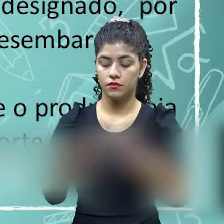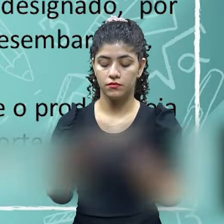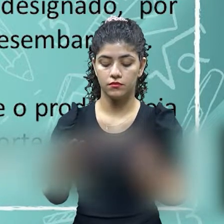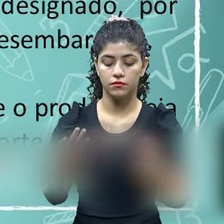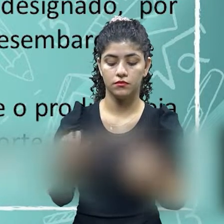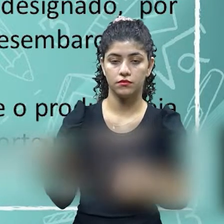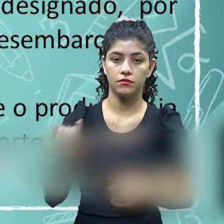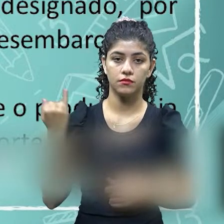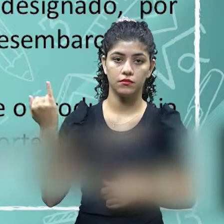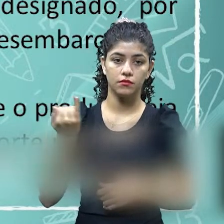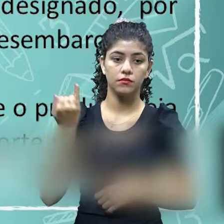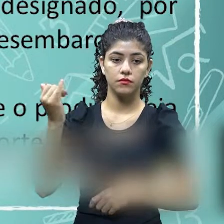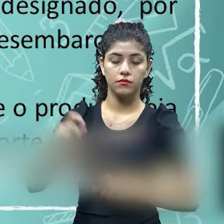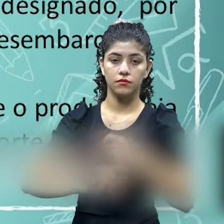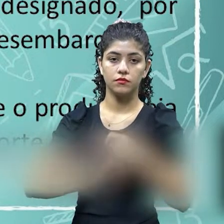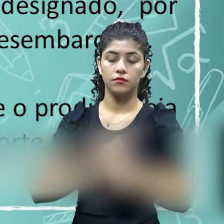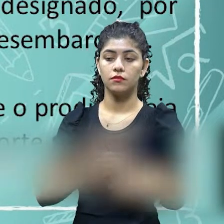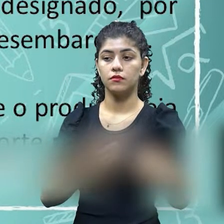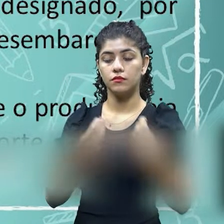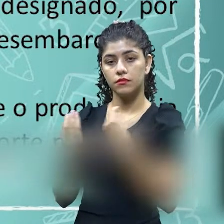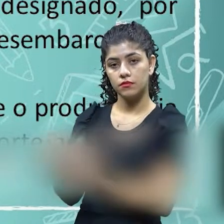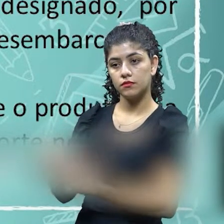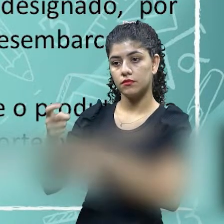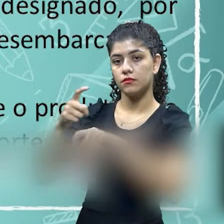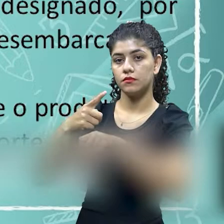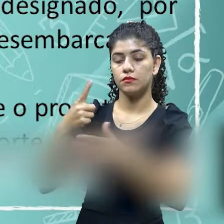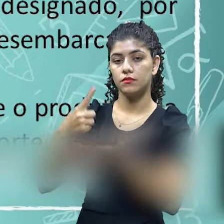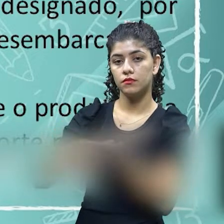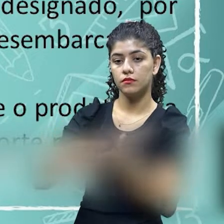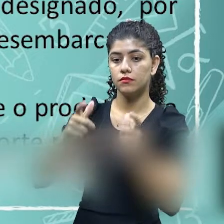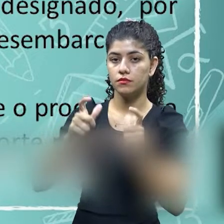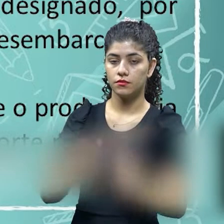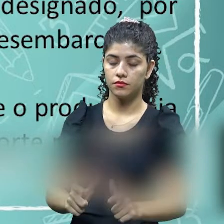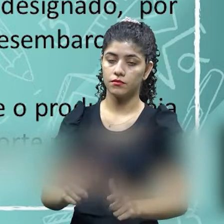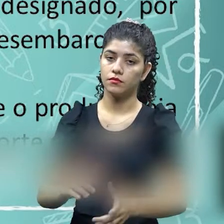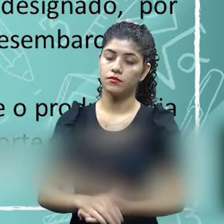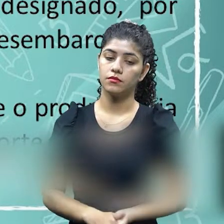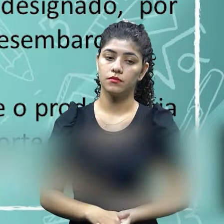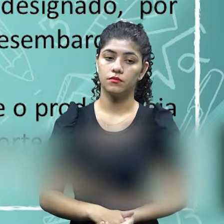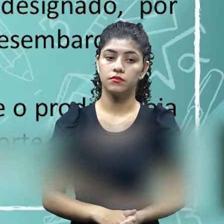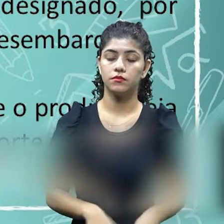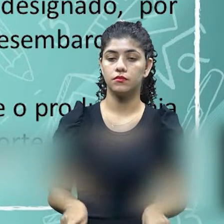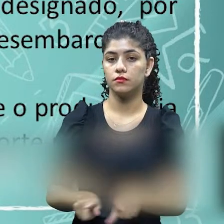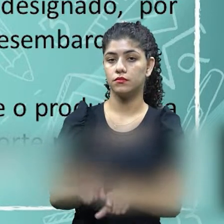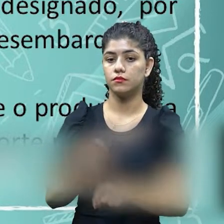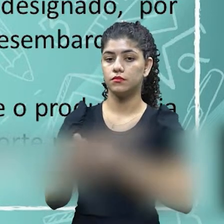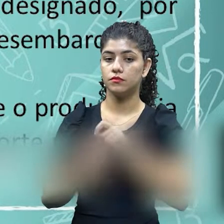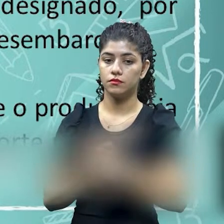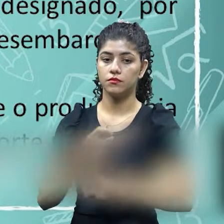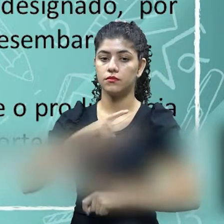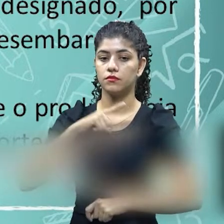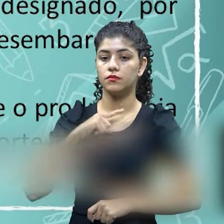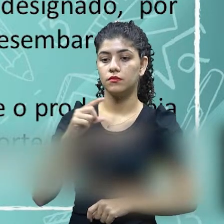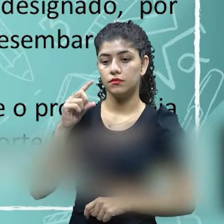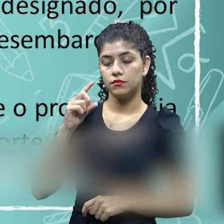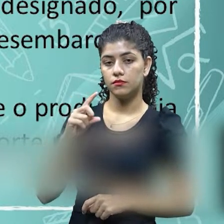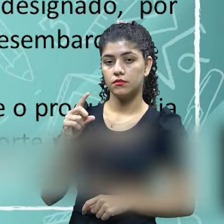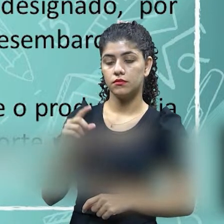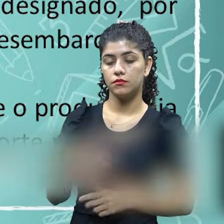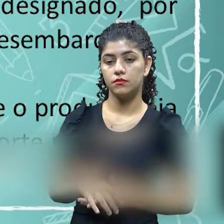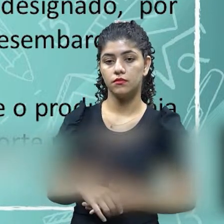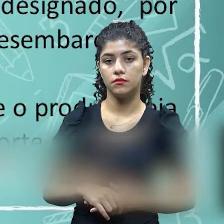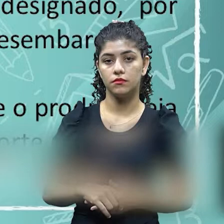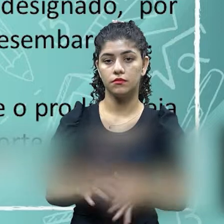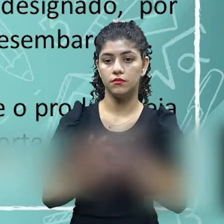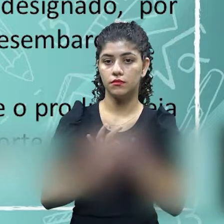importação seja entregue no ponto pactuado no local de destino. Ao importador cabe obter as licenças para